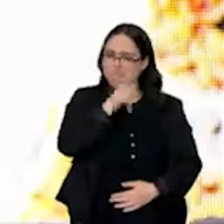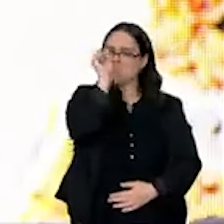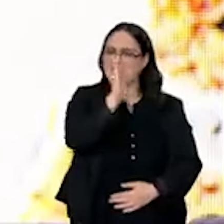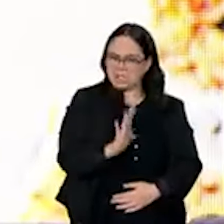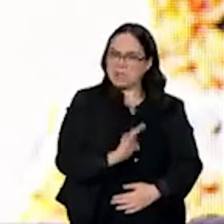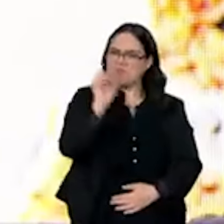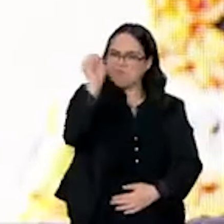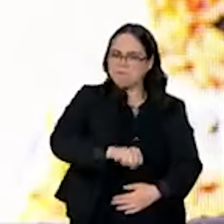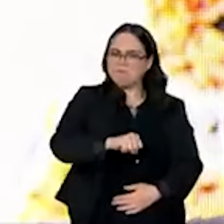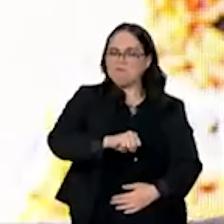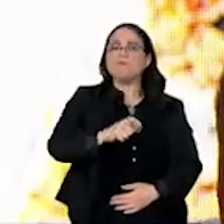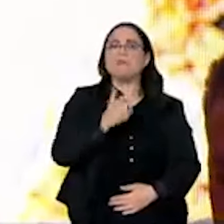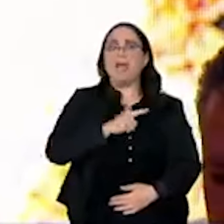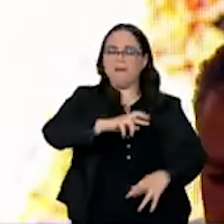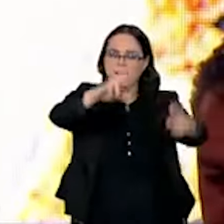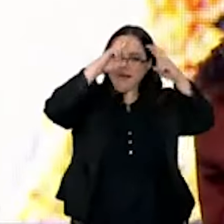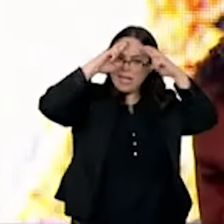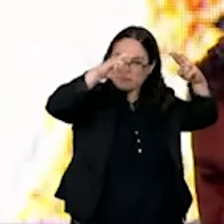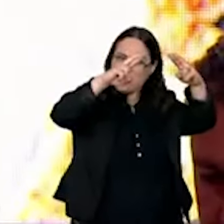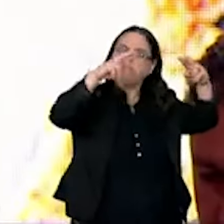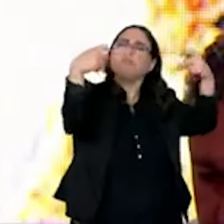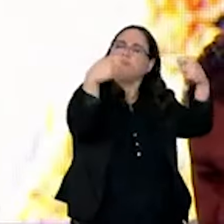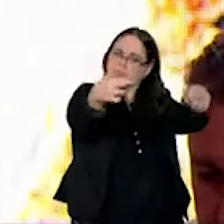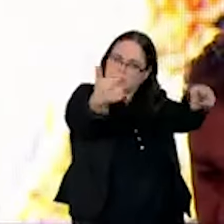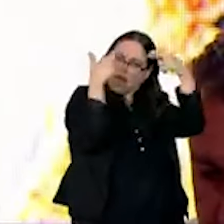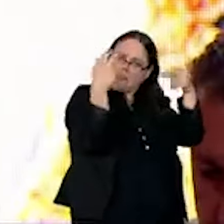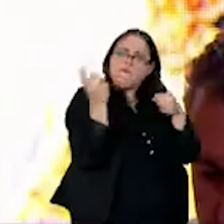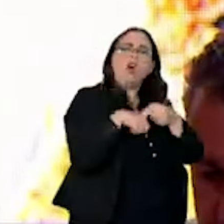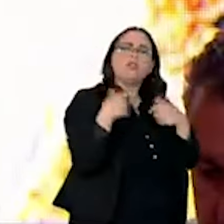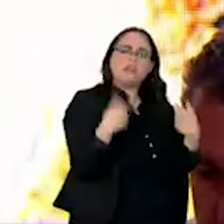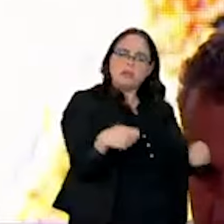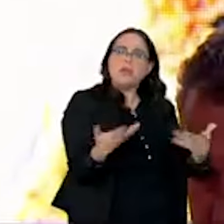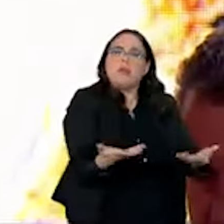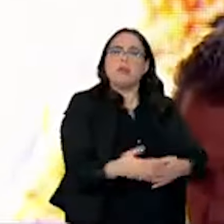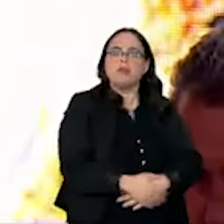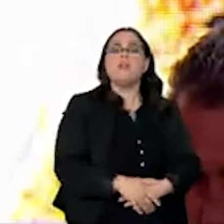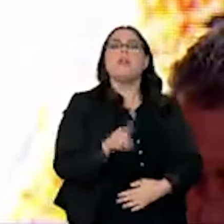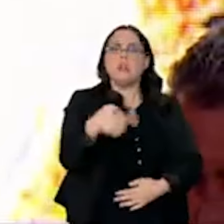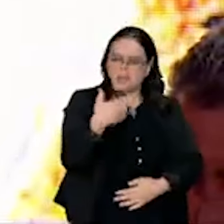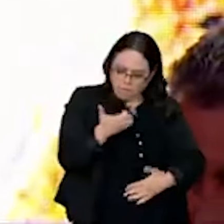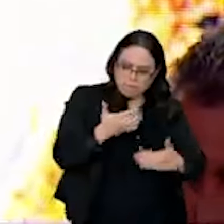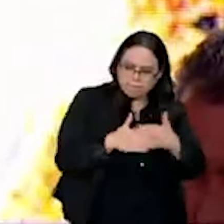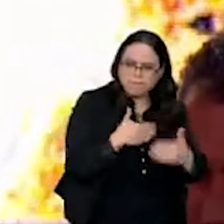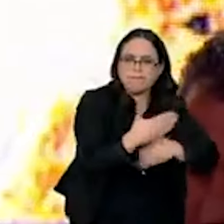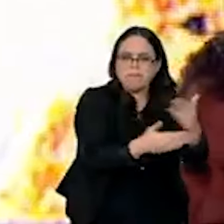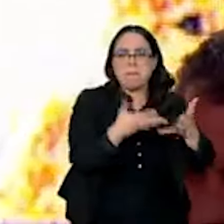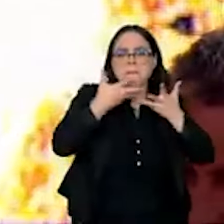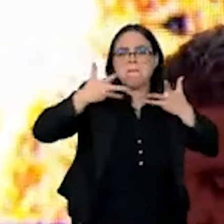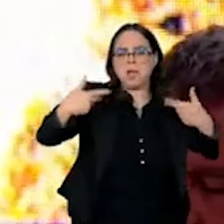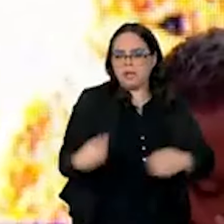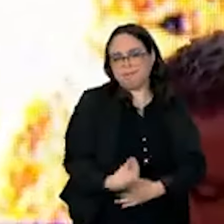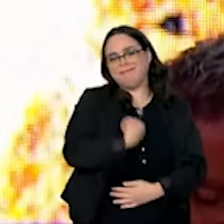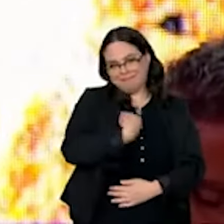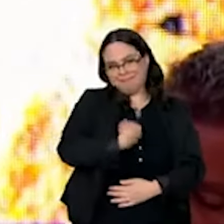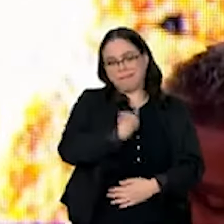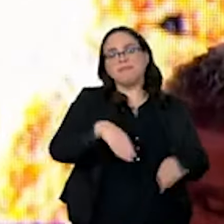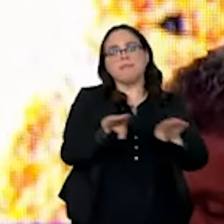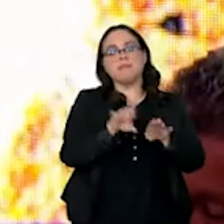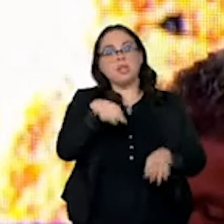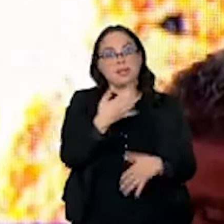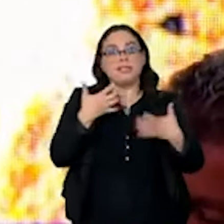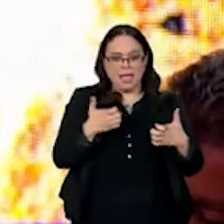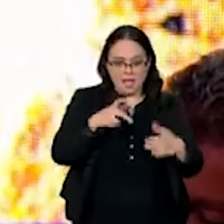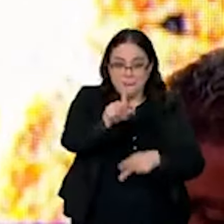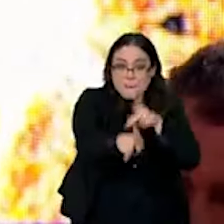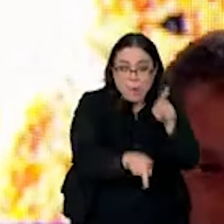brasileiros, queremos dar respeito, mas queremos ser respeitados, nós queremos crescer, melhorar de vida, e a gente quer que o